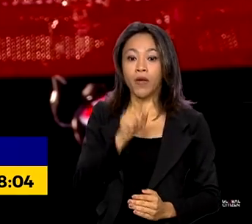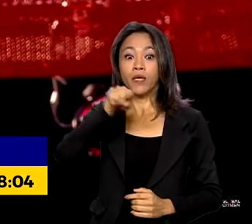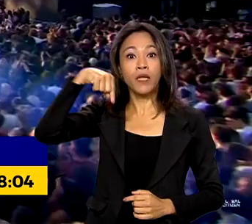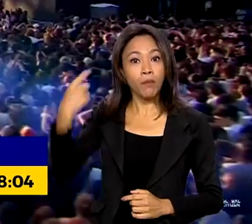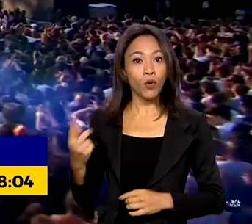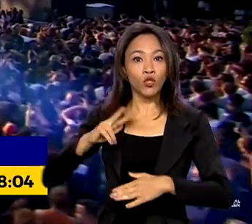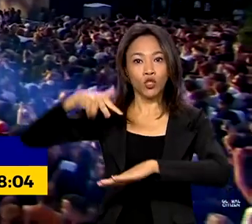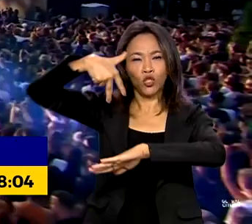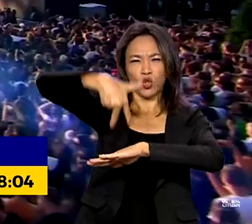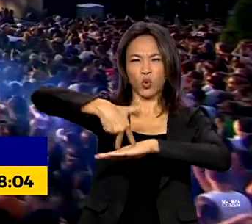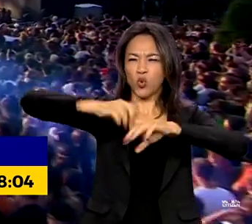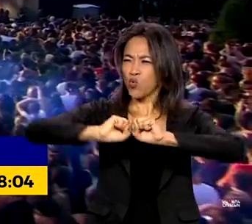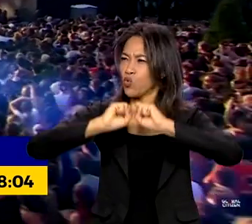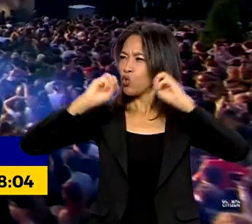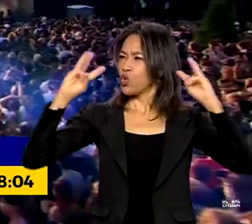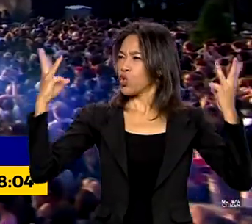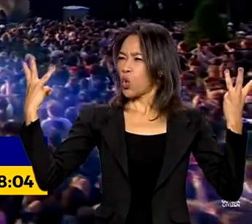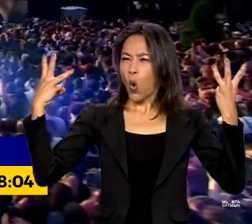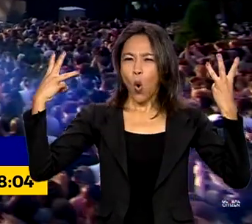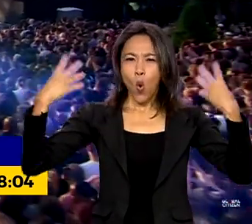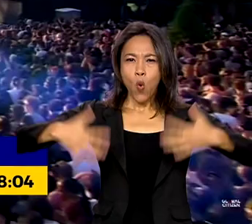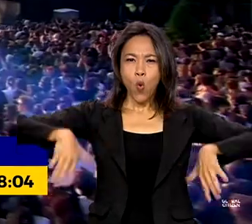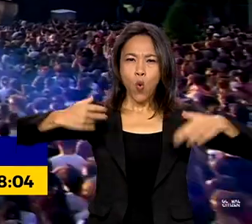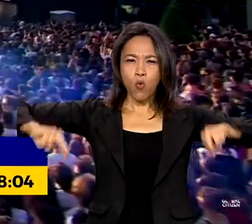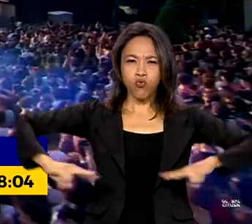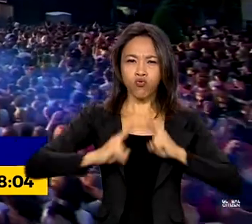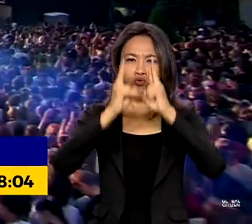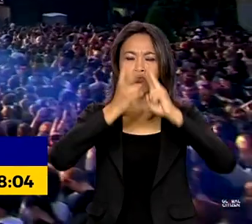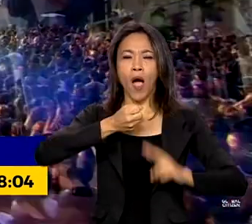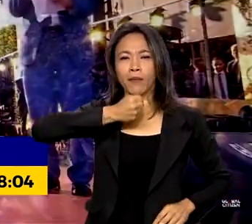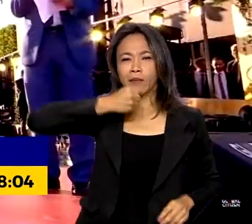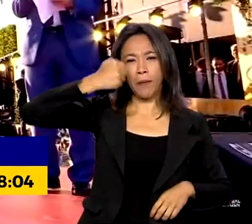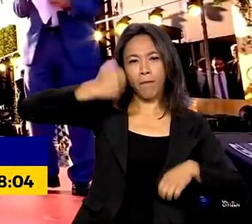bem em frente ao mais famoso cartão postal de Paris.